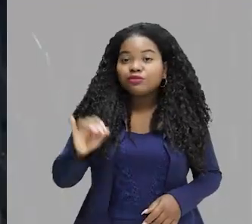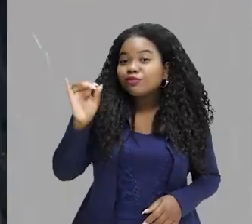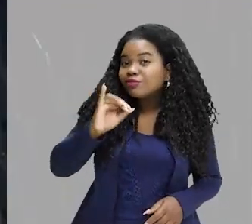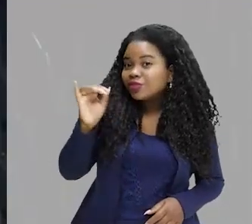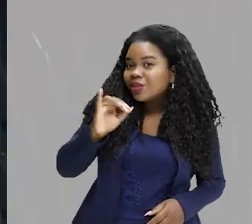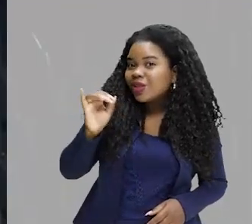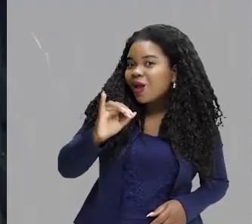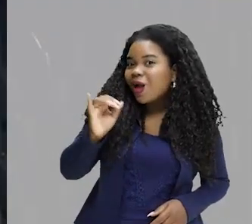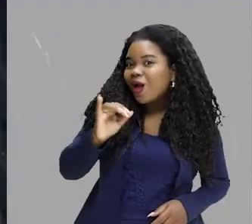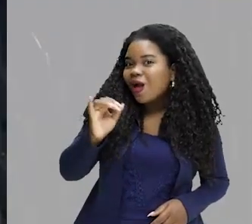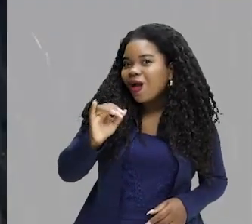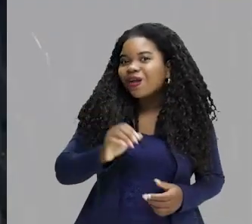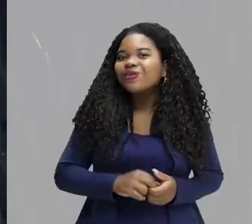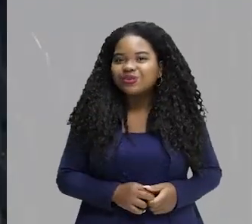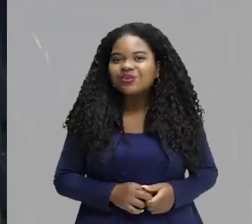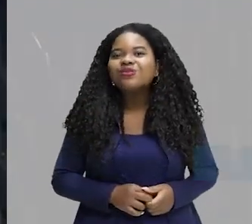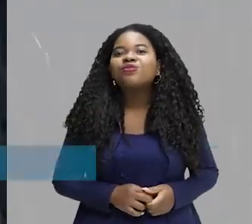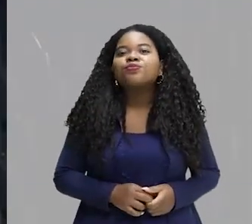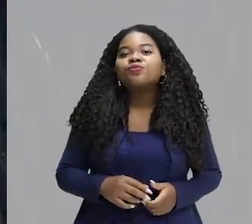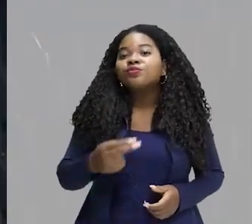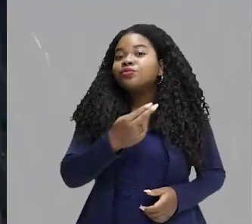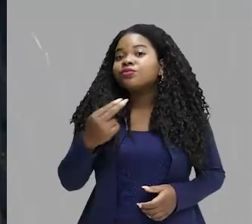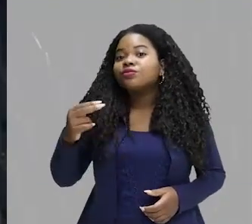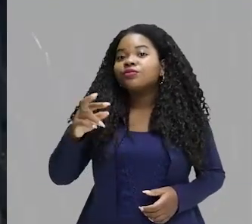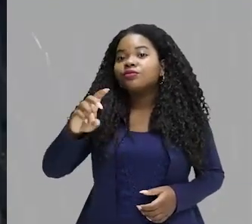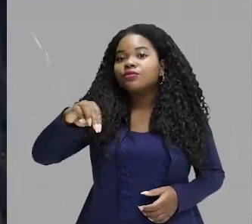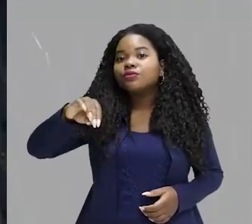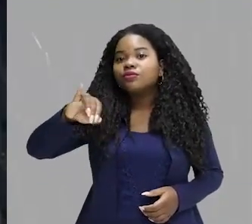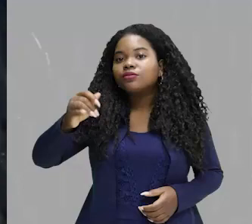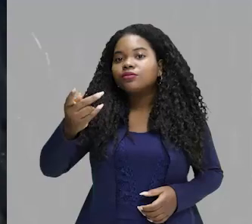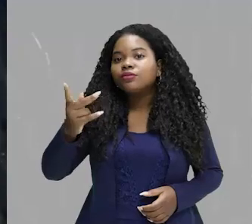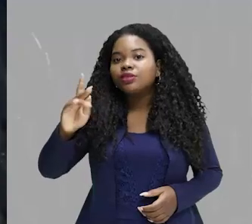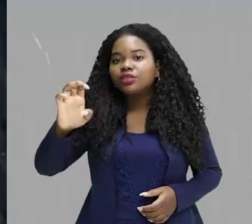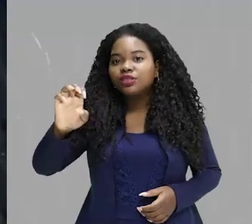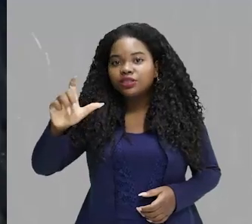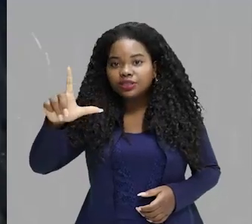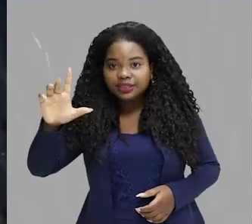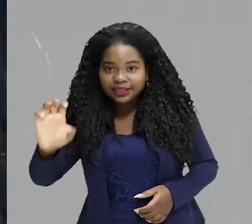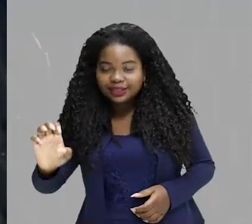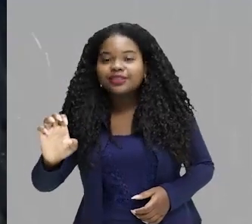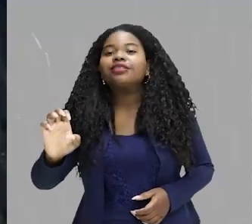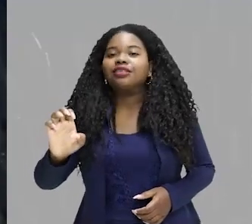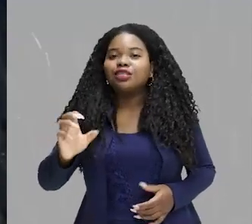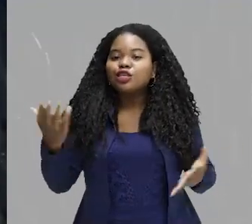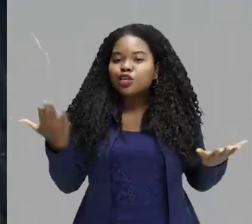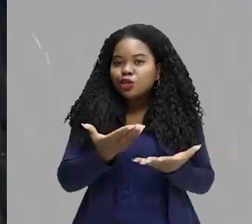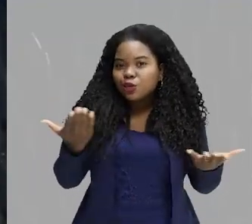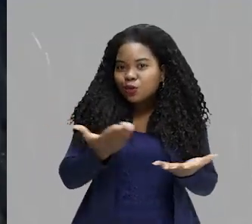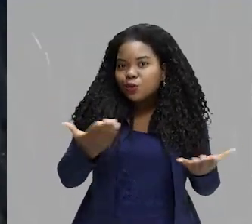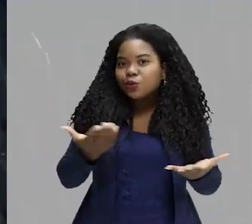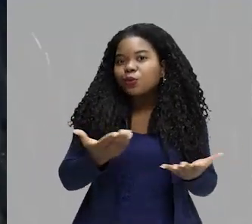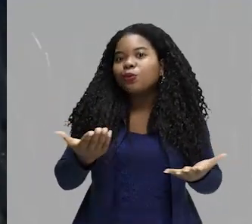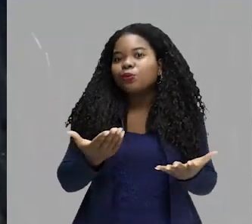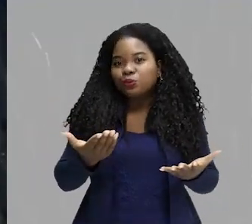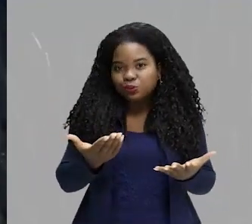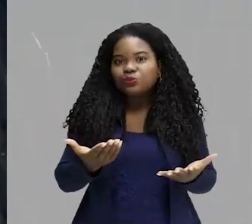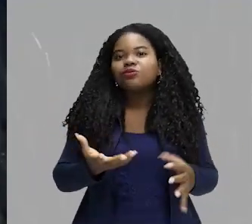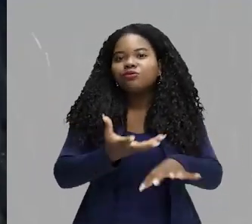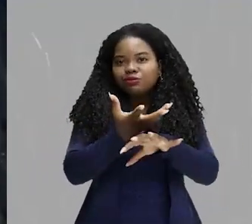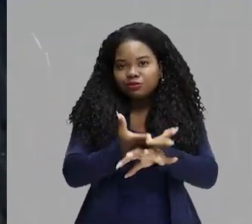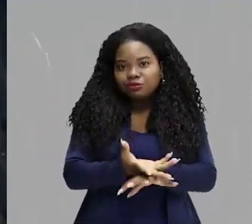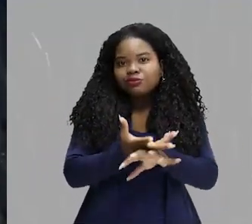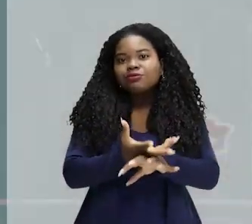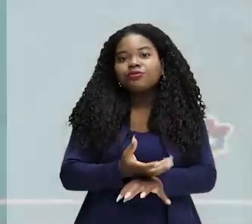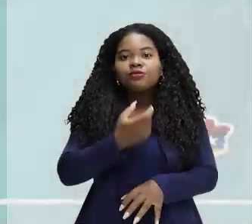Hello everybody, I'm teacher Michelle. Welcome to our English class. Olá pessoal, eu sou a professora Michelle. Sejam bem-vindos a mais uma